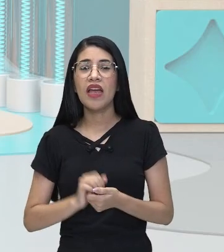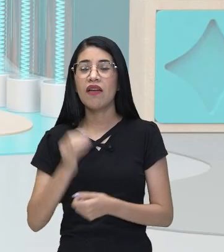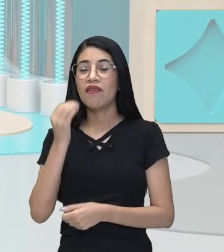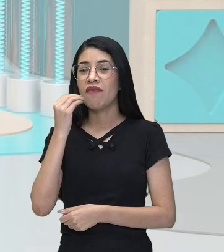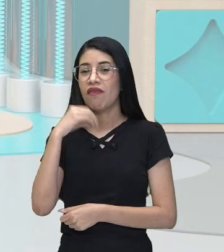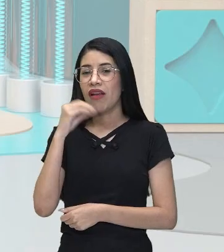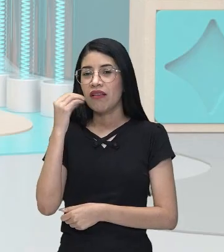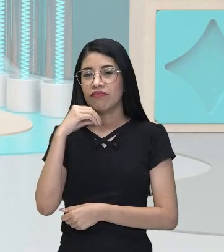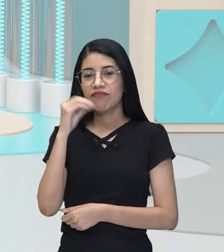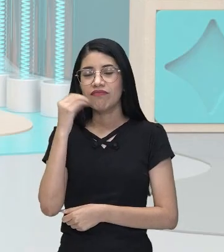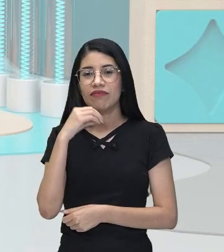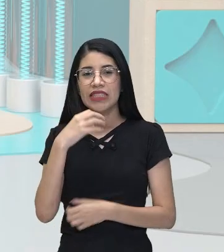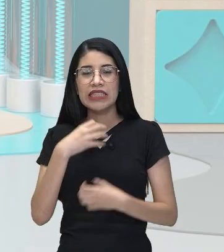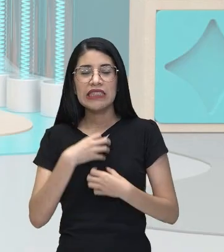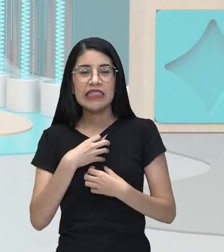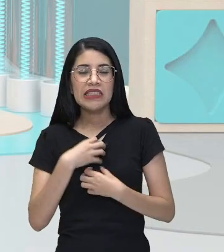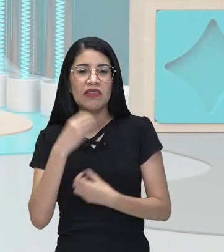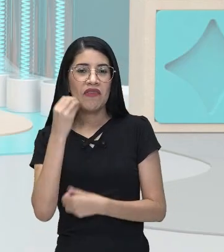fraqueza, né?